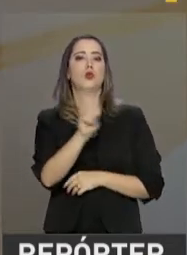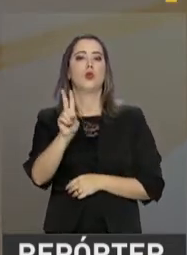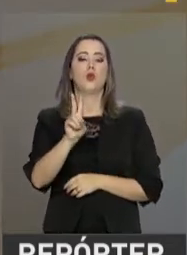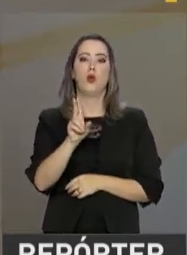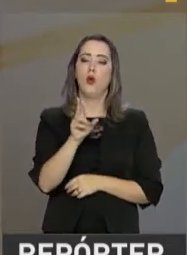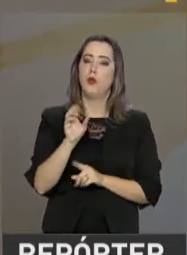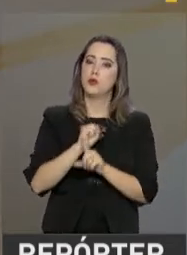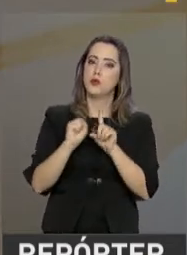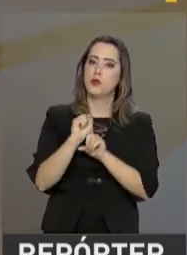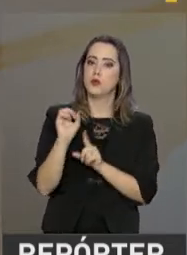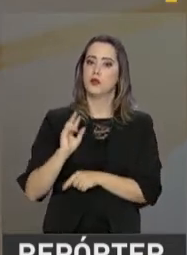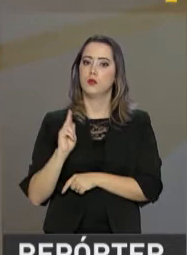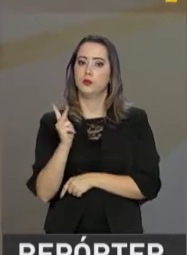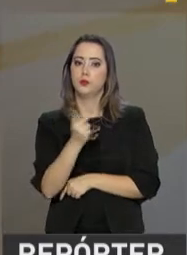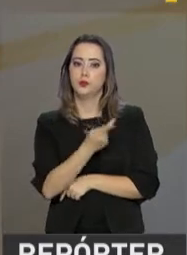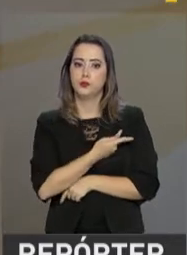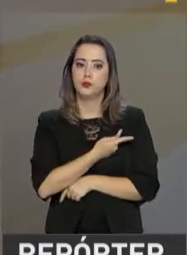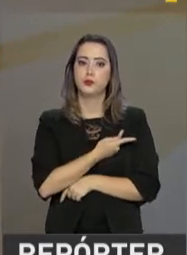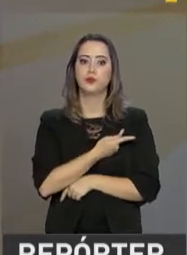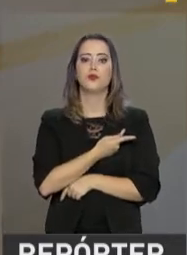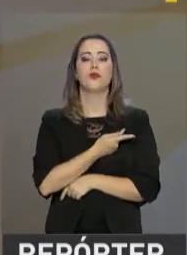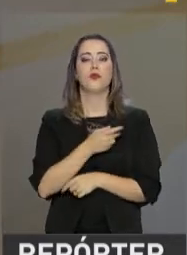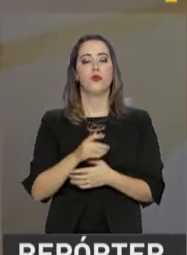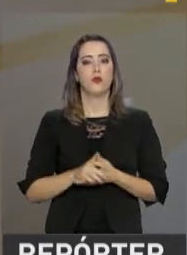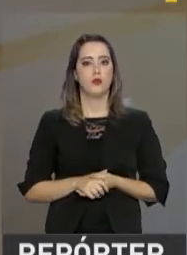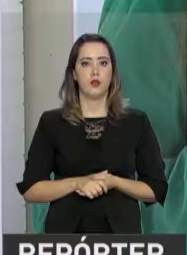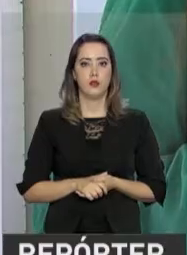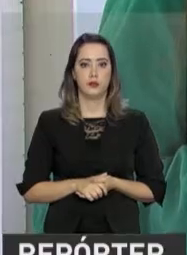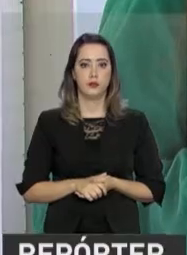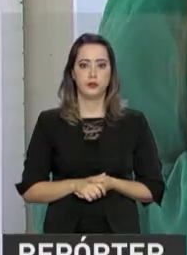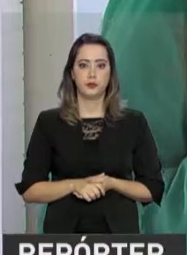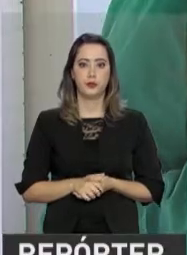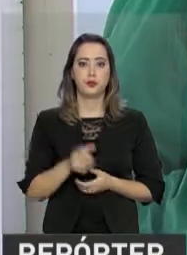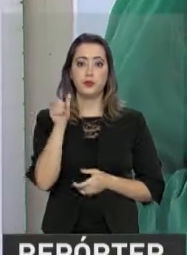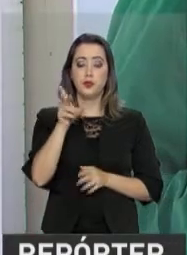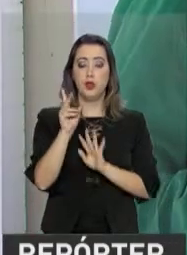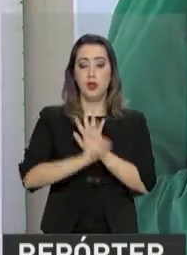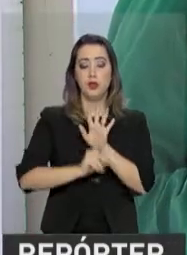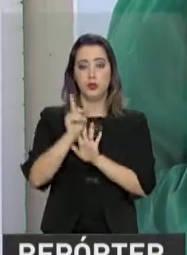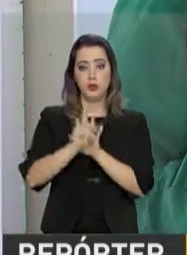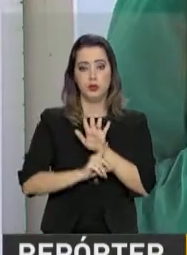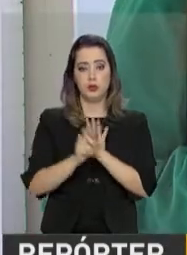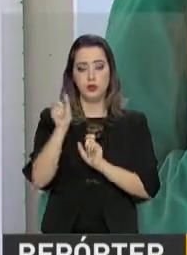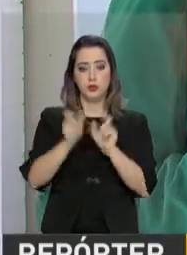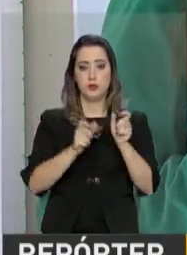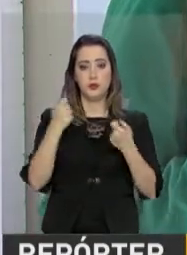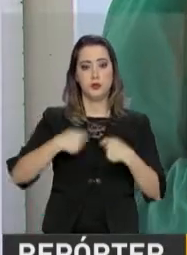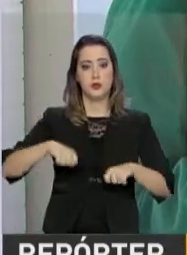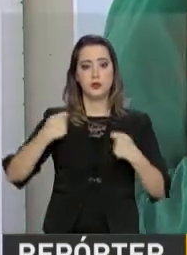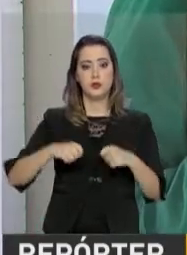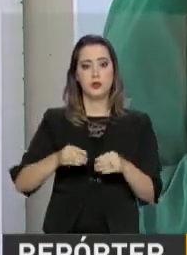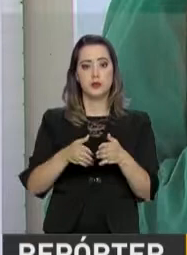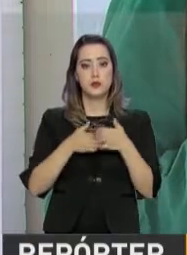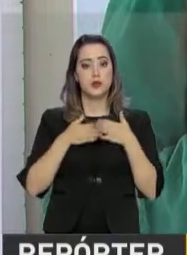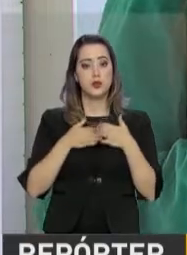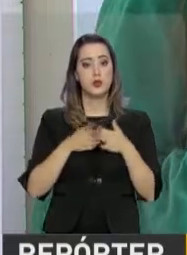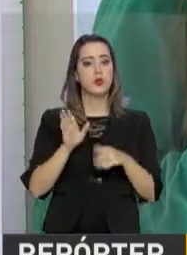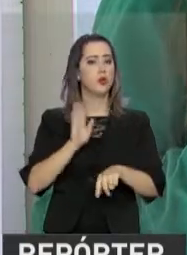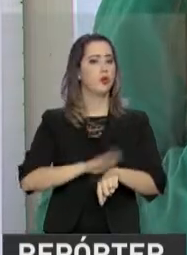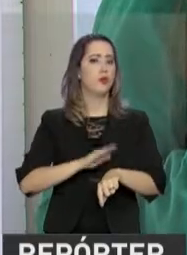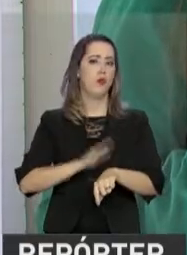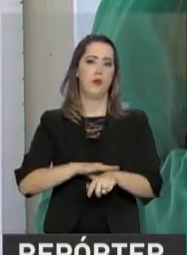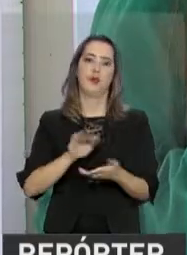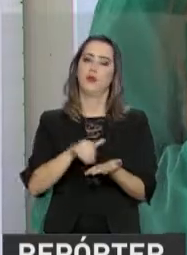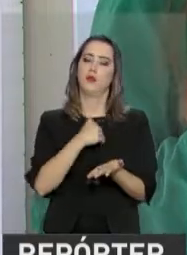pelos participantes travestis e transexuais para ter direito ao benefício o candidato precisa fazer o pedido no momento